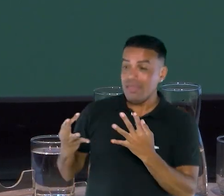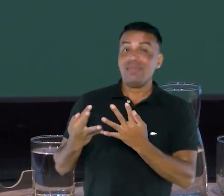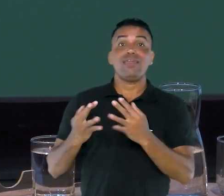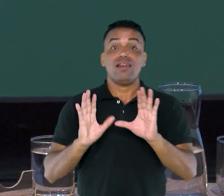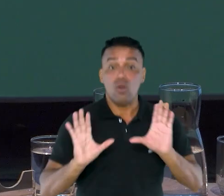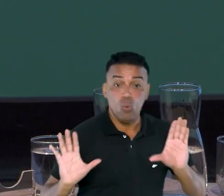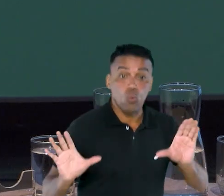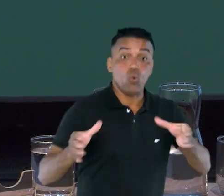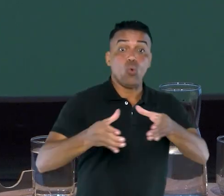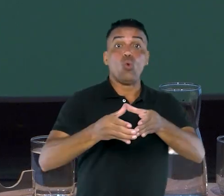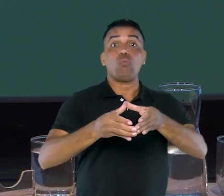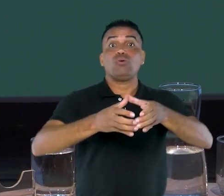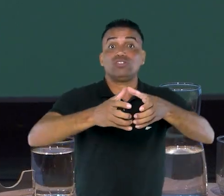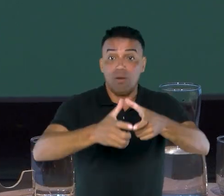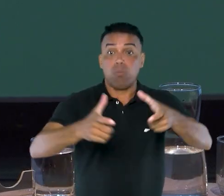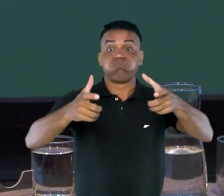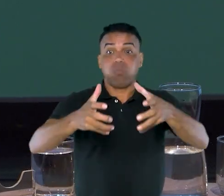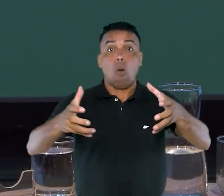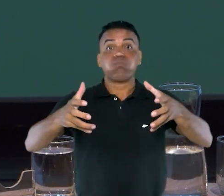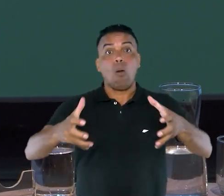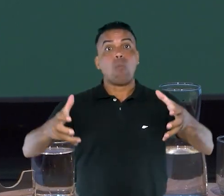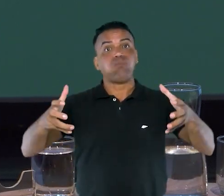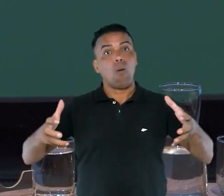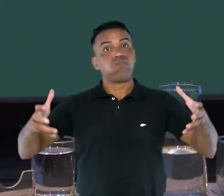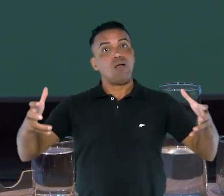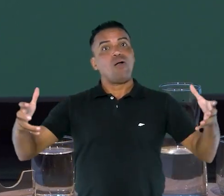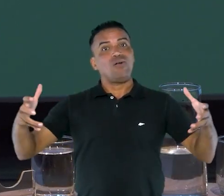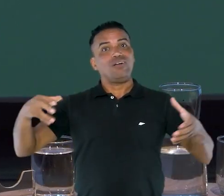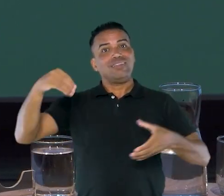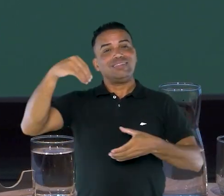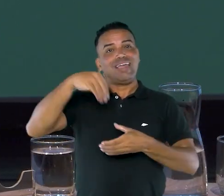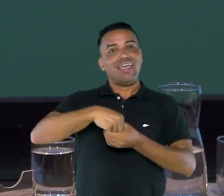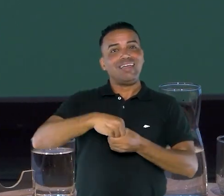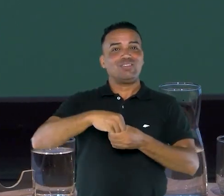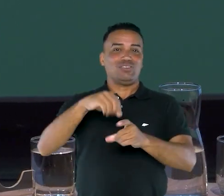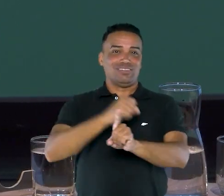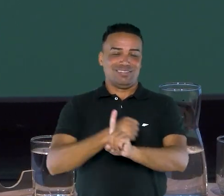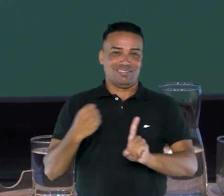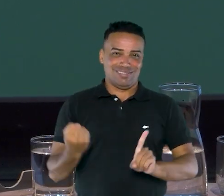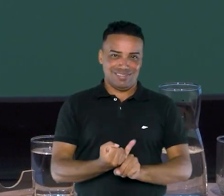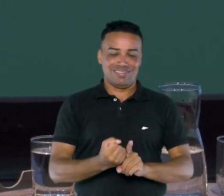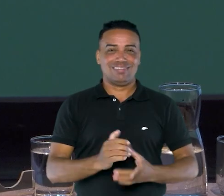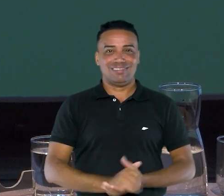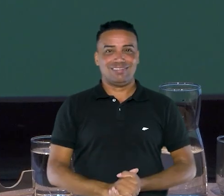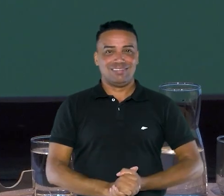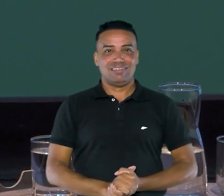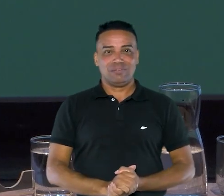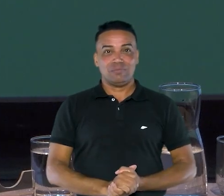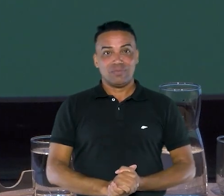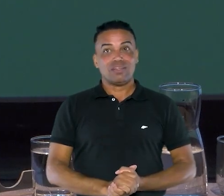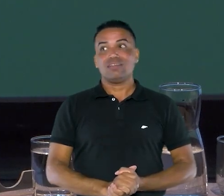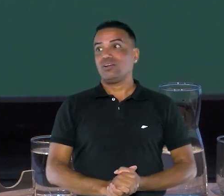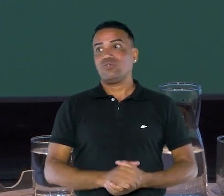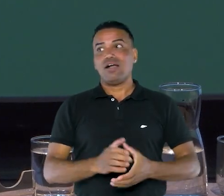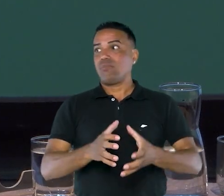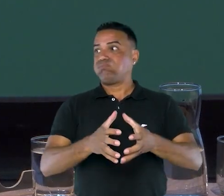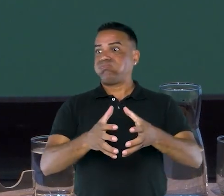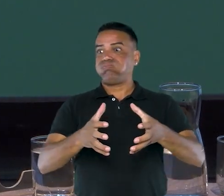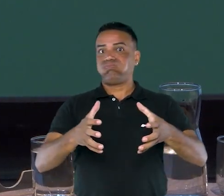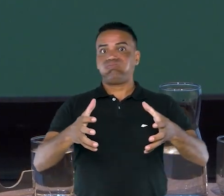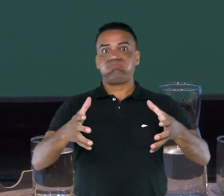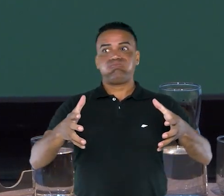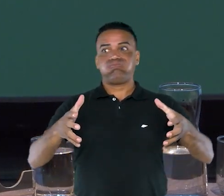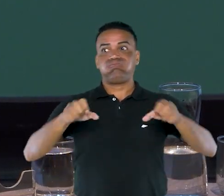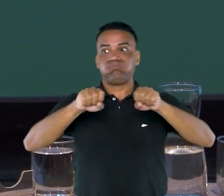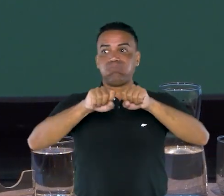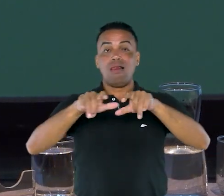se transforma, isso transforma alguns elementos do interior desse coletivo. E aí vai se espraiando, e